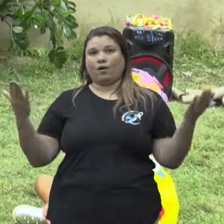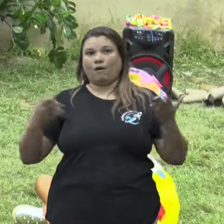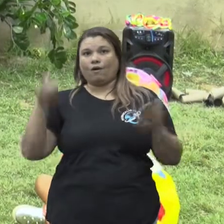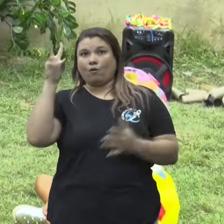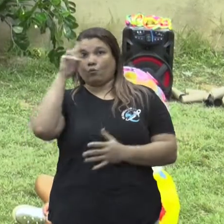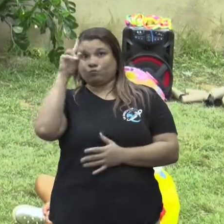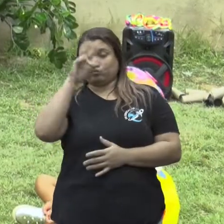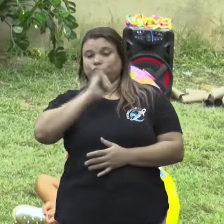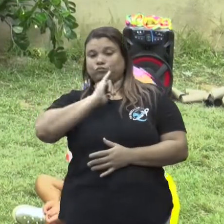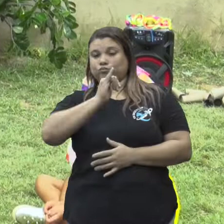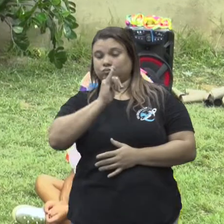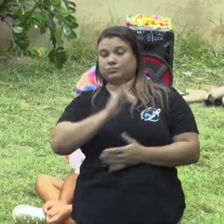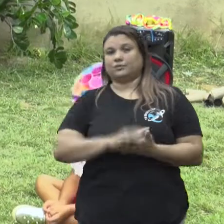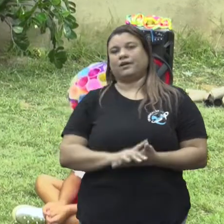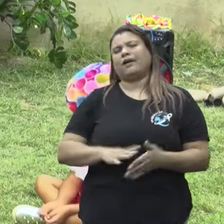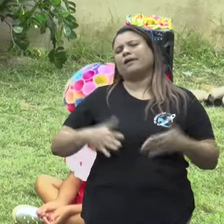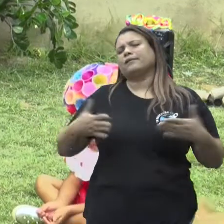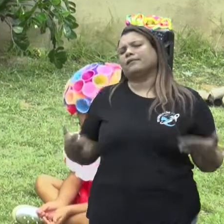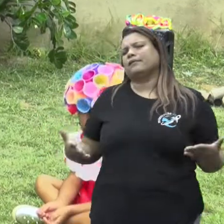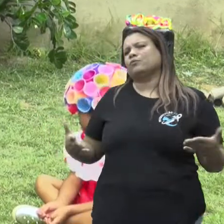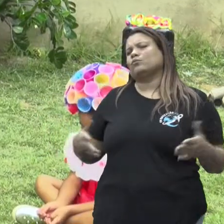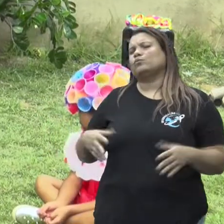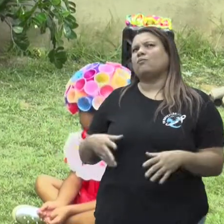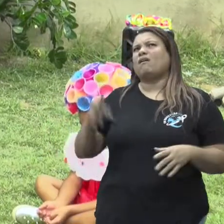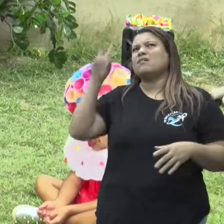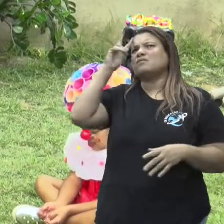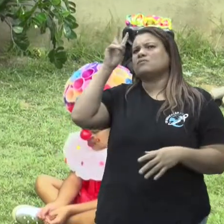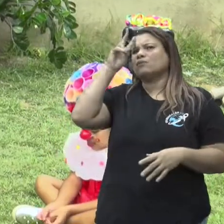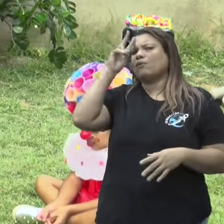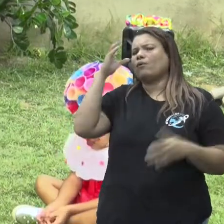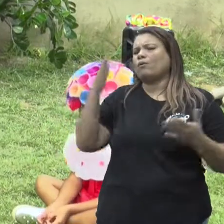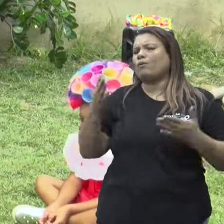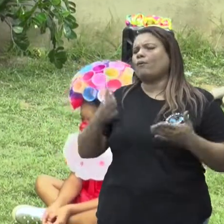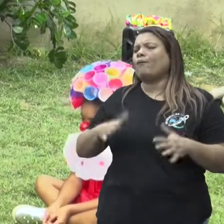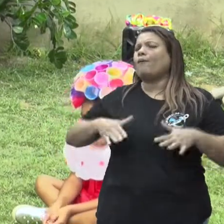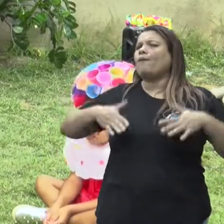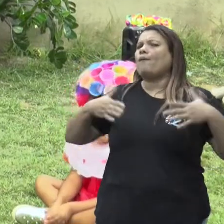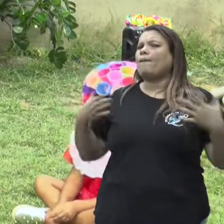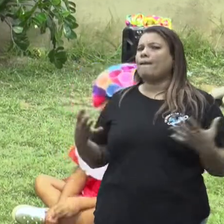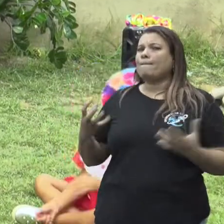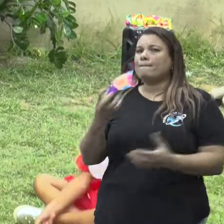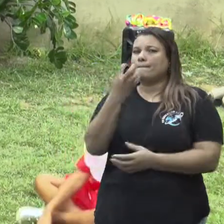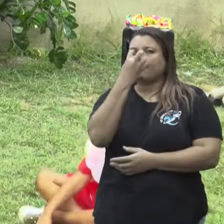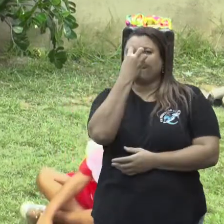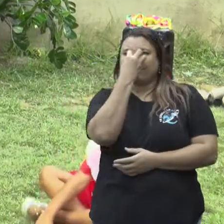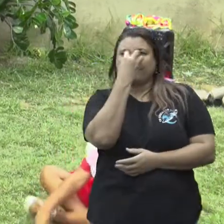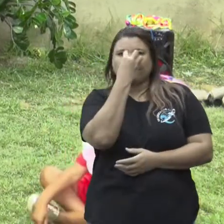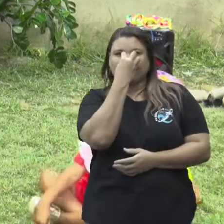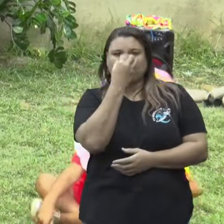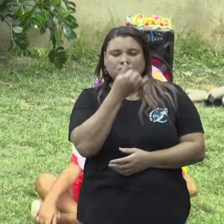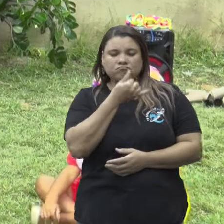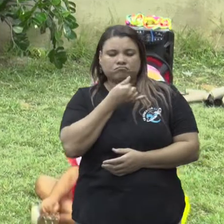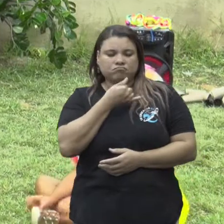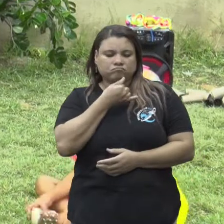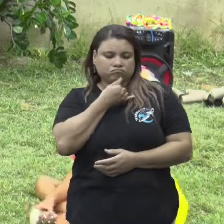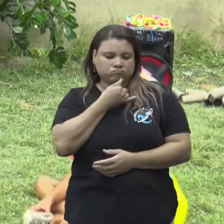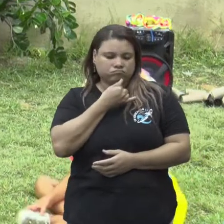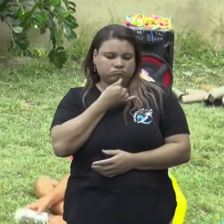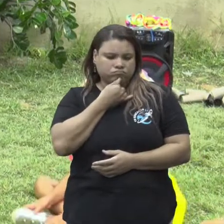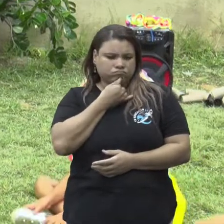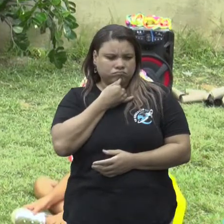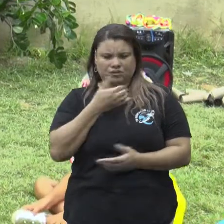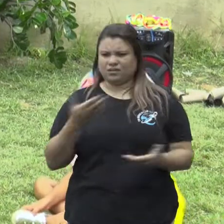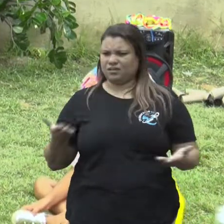história. Hoje nós vamos ouvir a história do palhaço triste. Tem palhaço triste? Não! E quem gosta